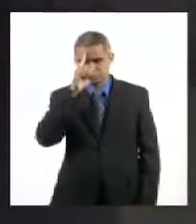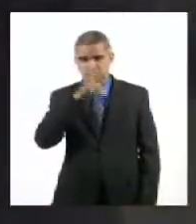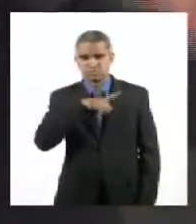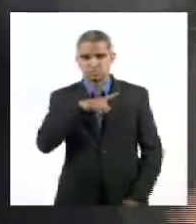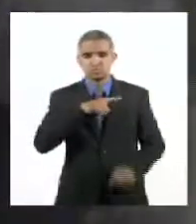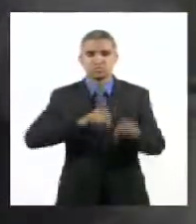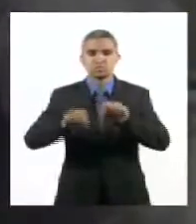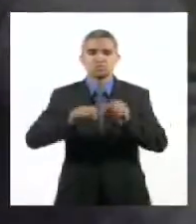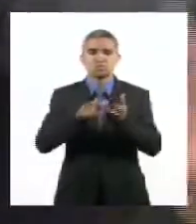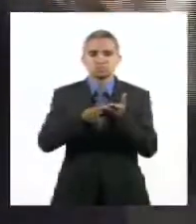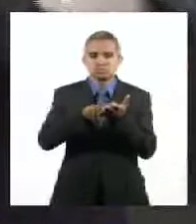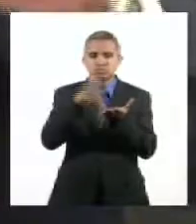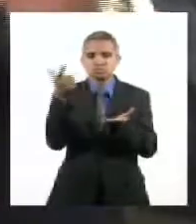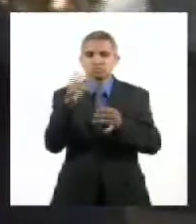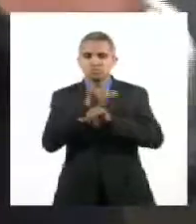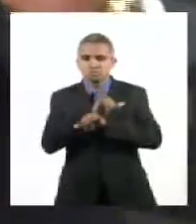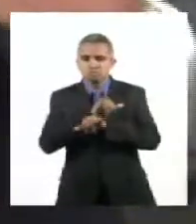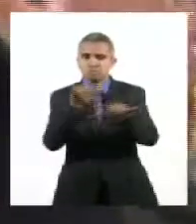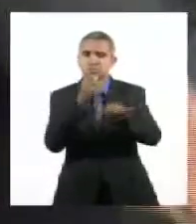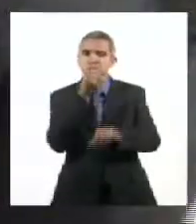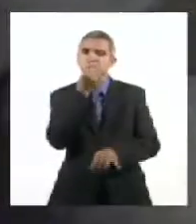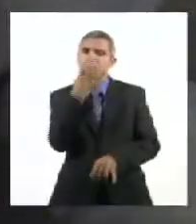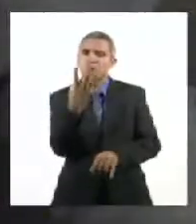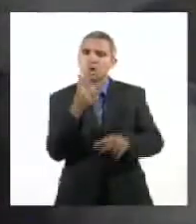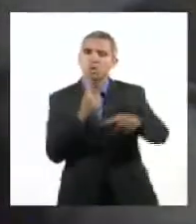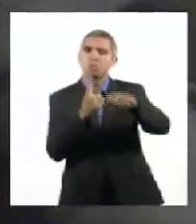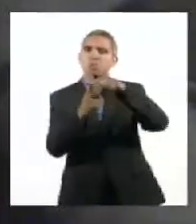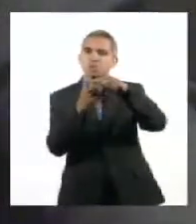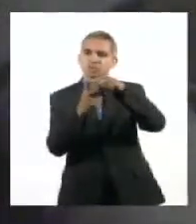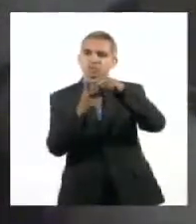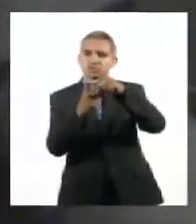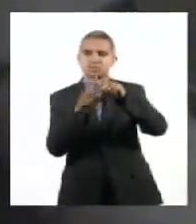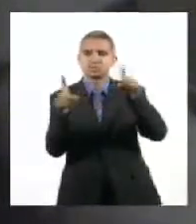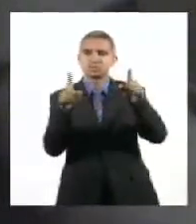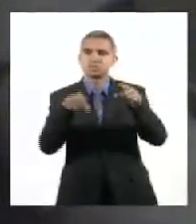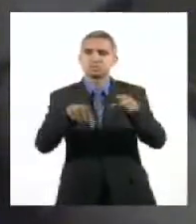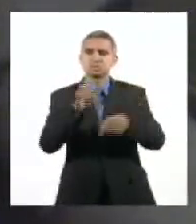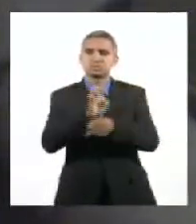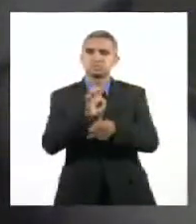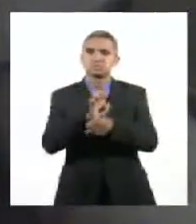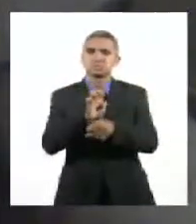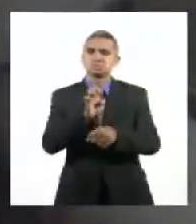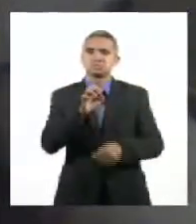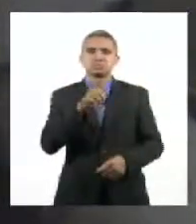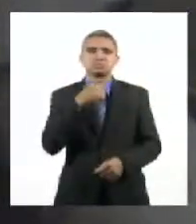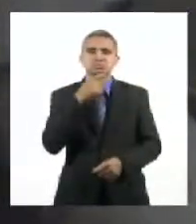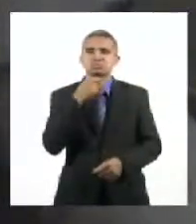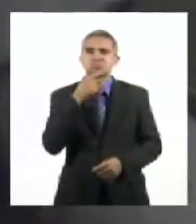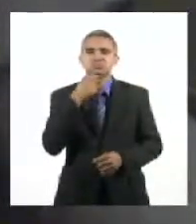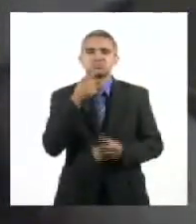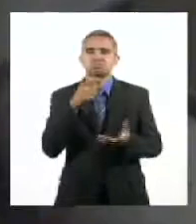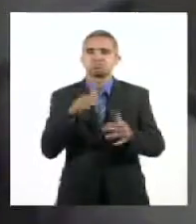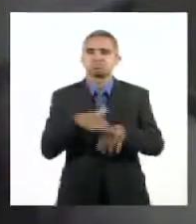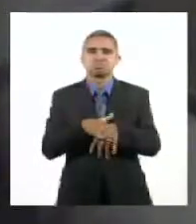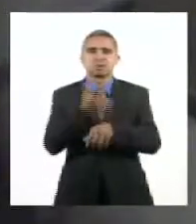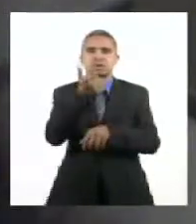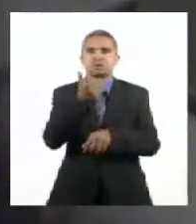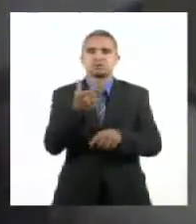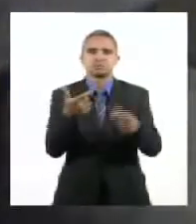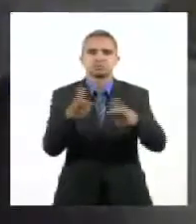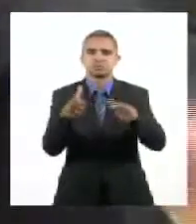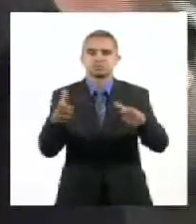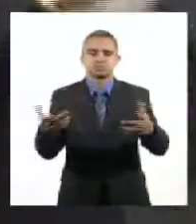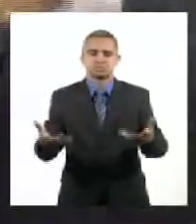demitido todo mundo, porque eu não vi nada no Estado que tenha melhorado nesses primeiros meses de mandato do governador Flávio